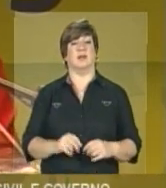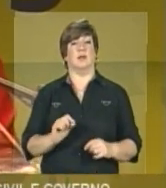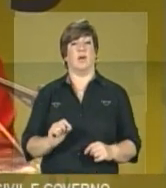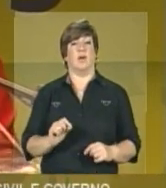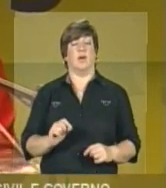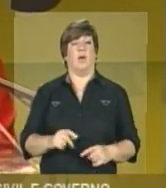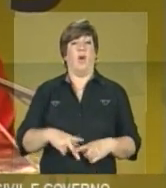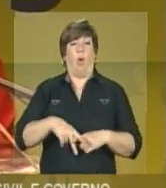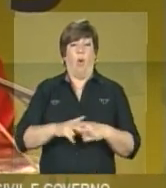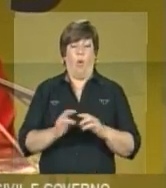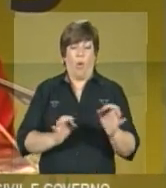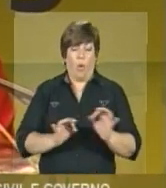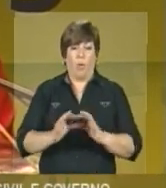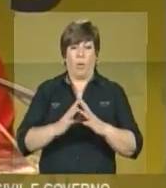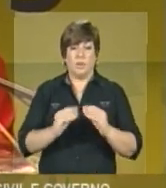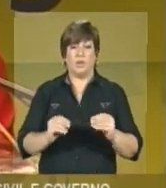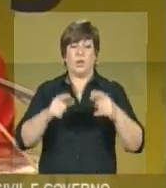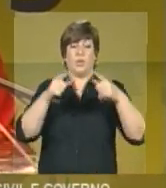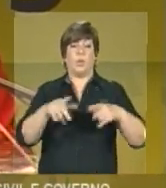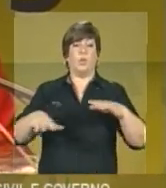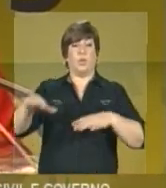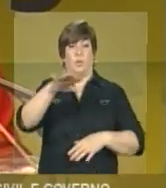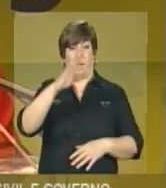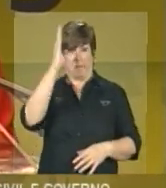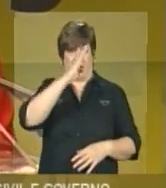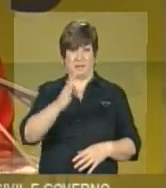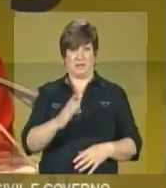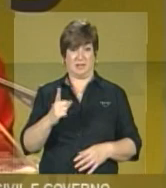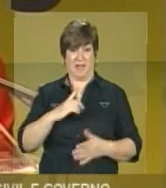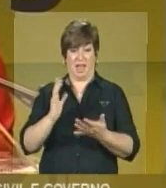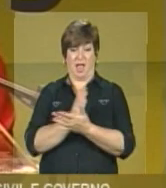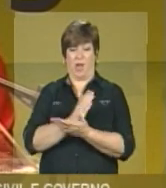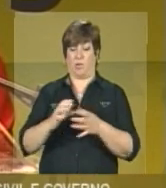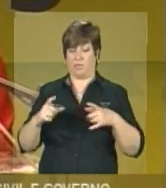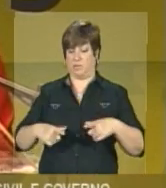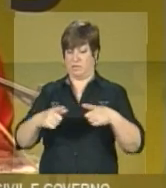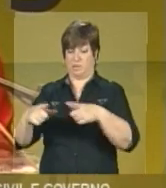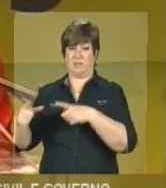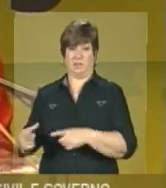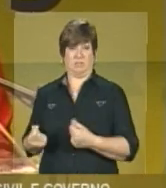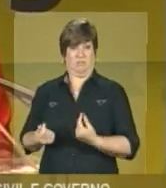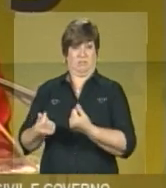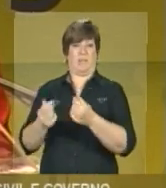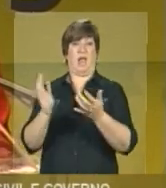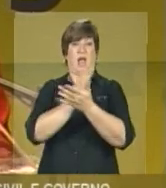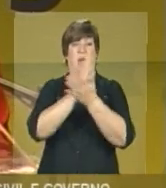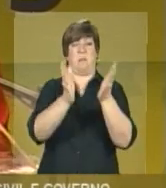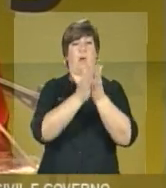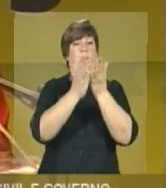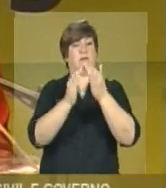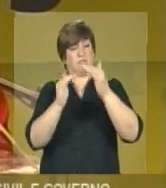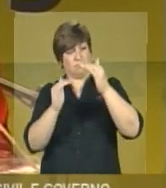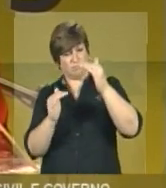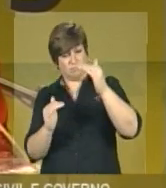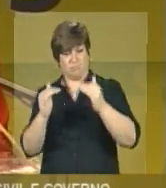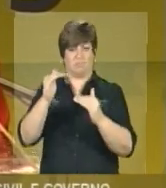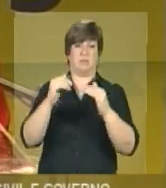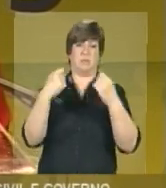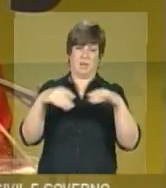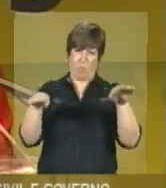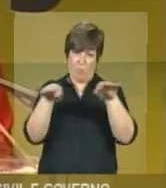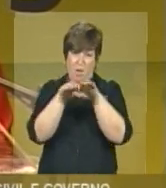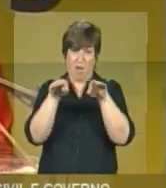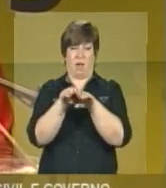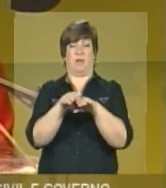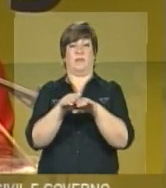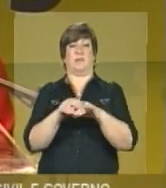as regiões do país, que corrija a condenação de uma parte